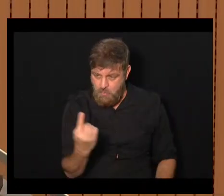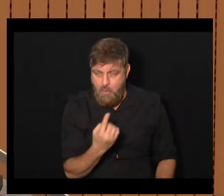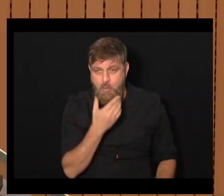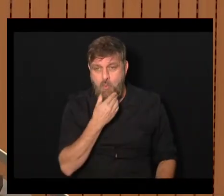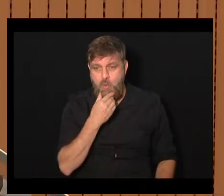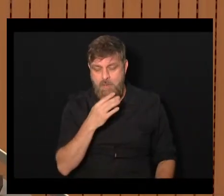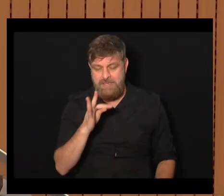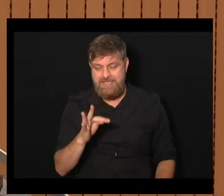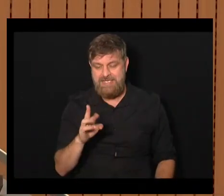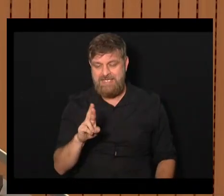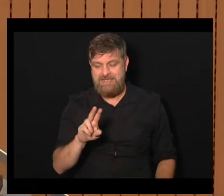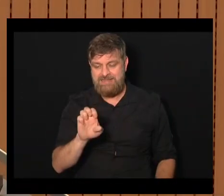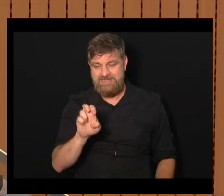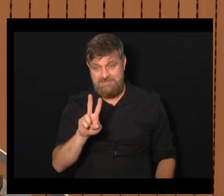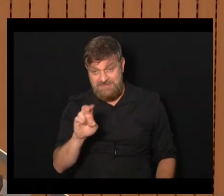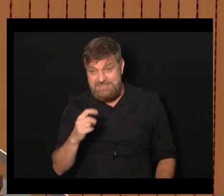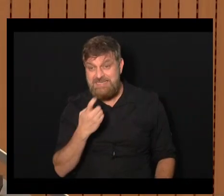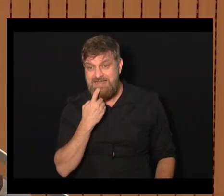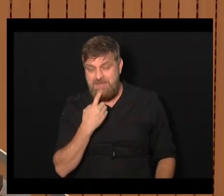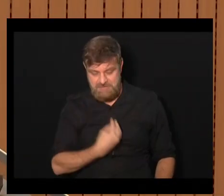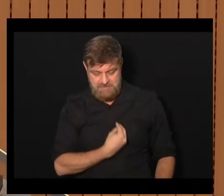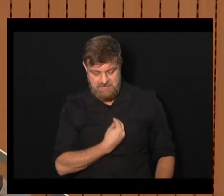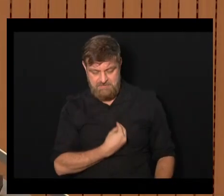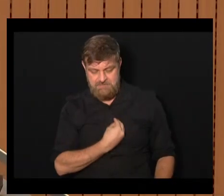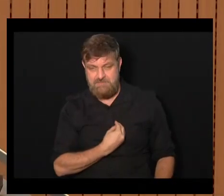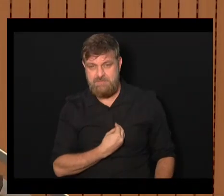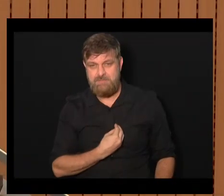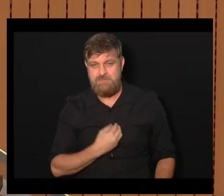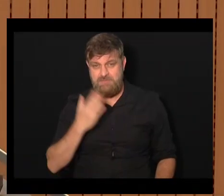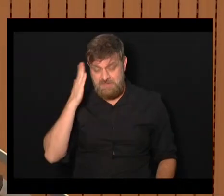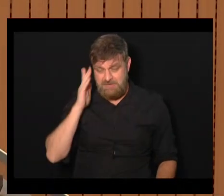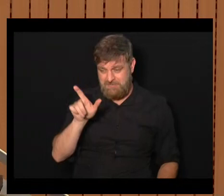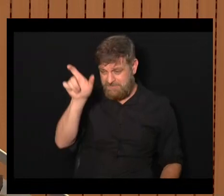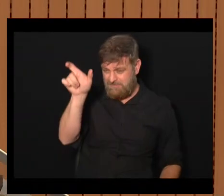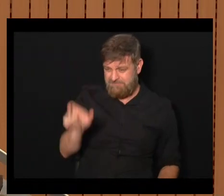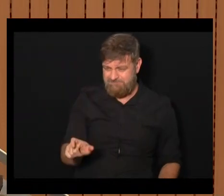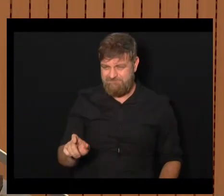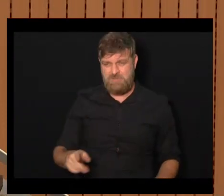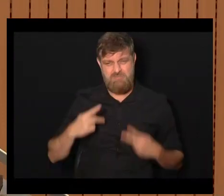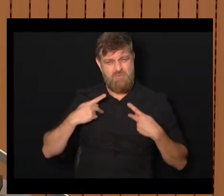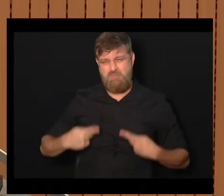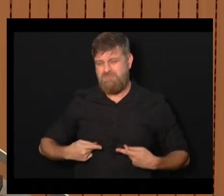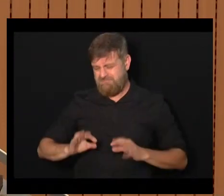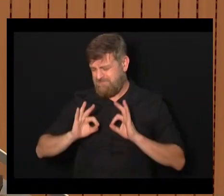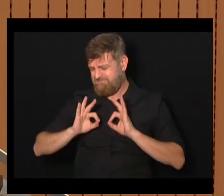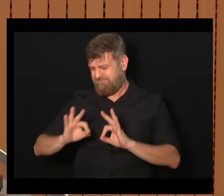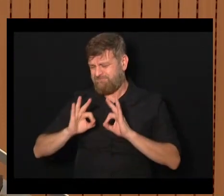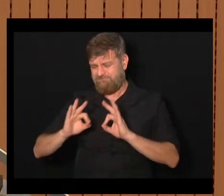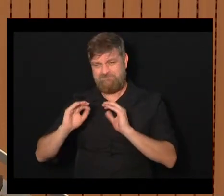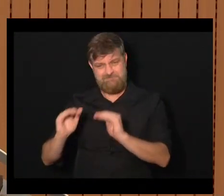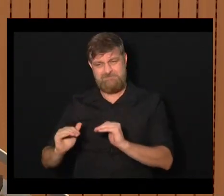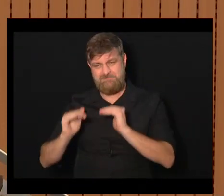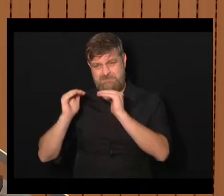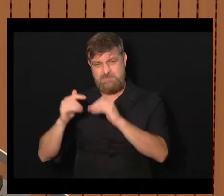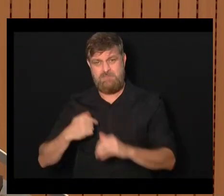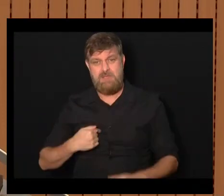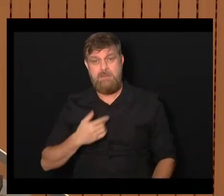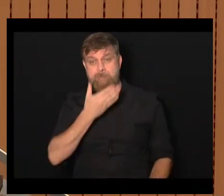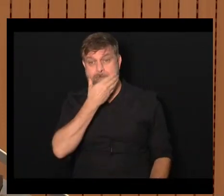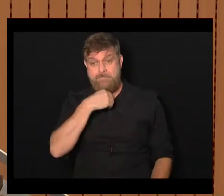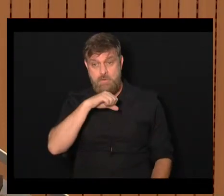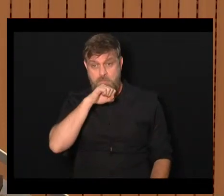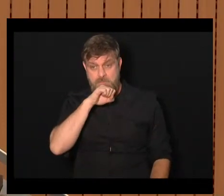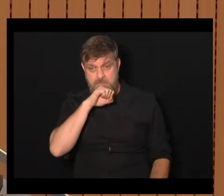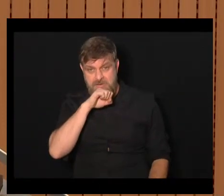fez. Temos o senhor Trevisan como um ser humano muito especial. Meu pai, Nelson Astre